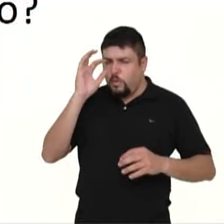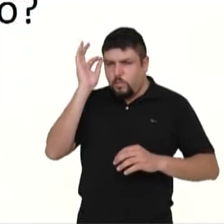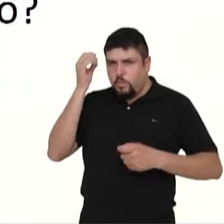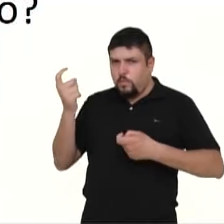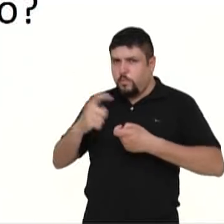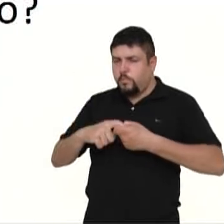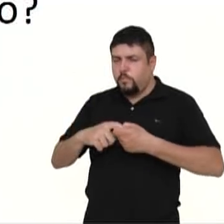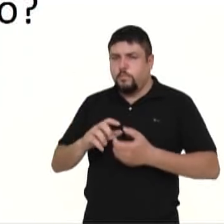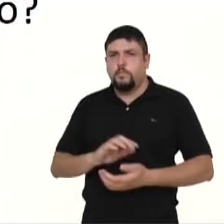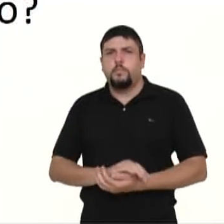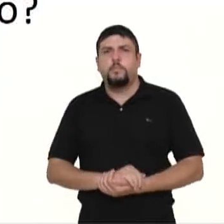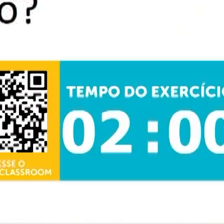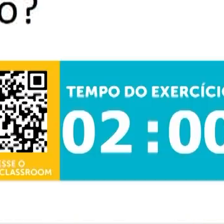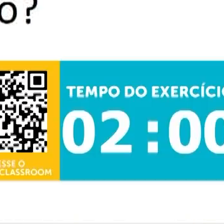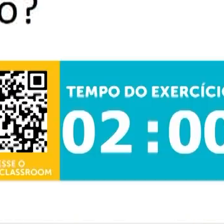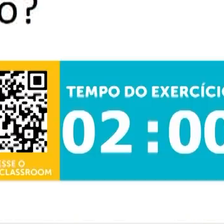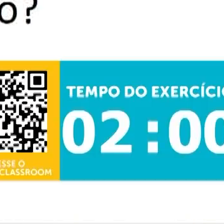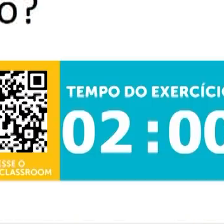volta com a resposta.